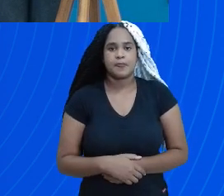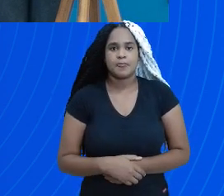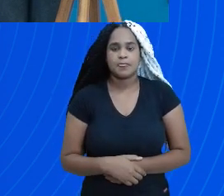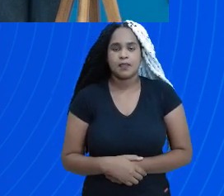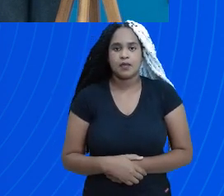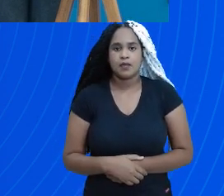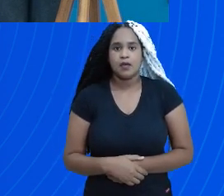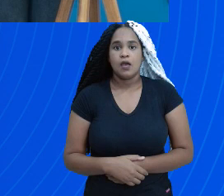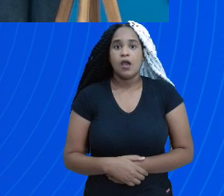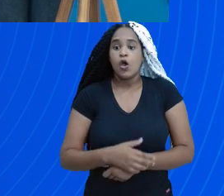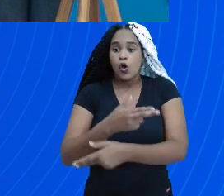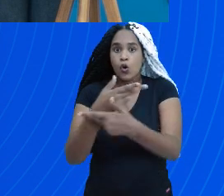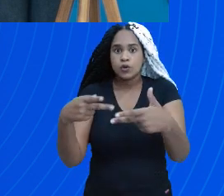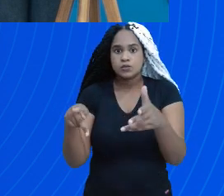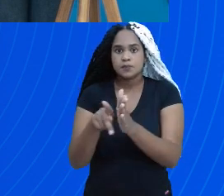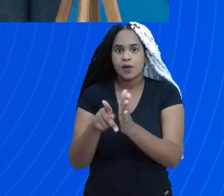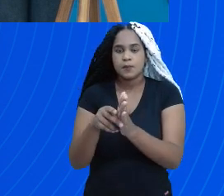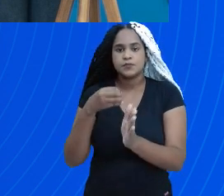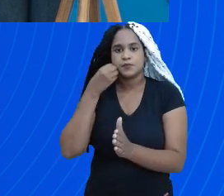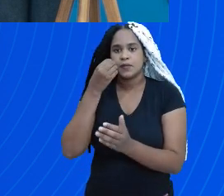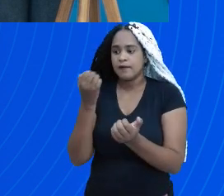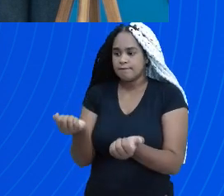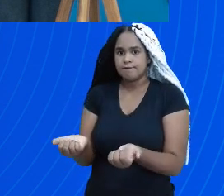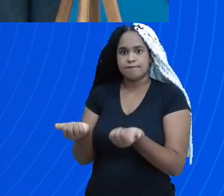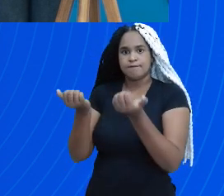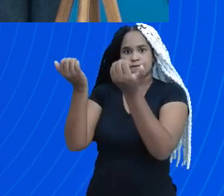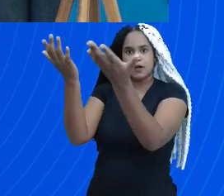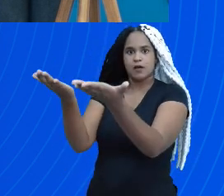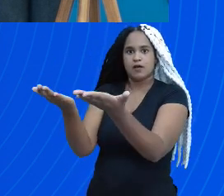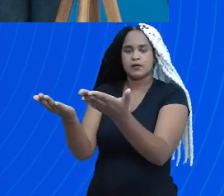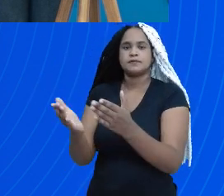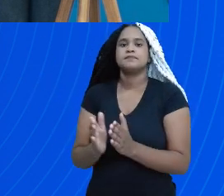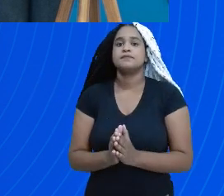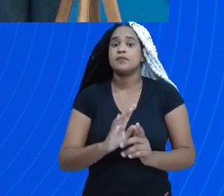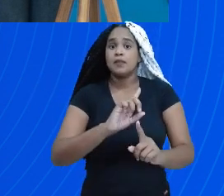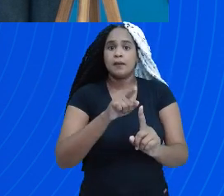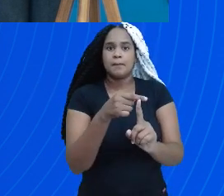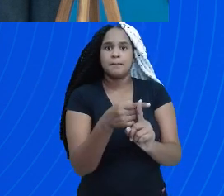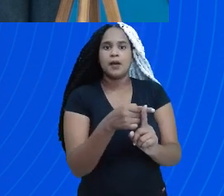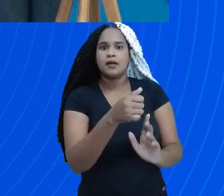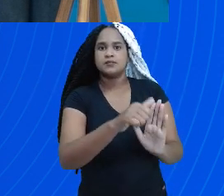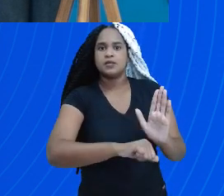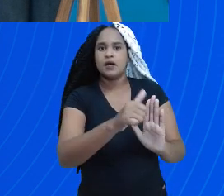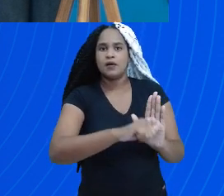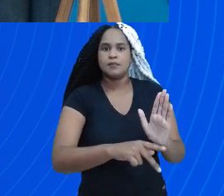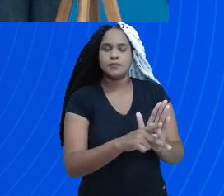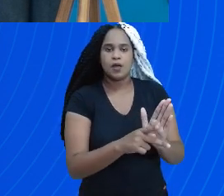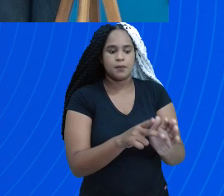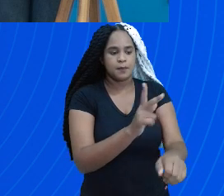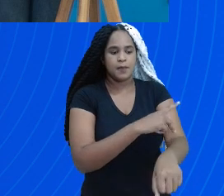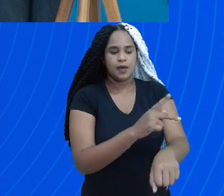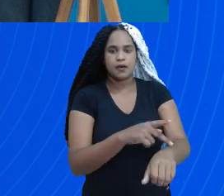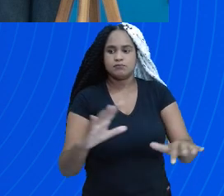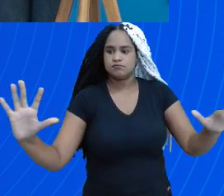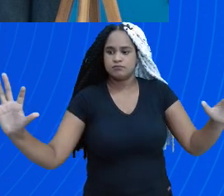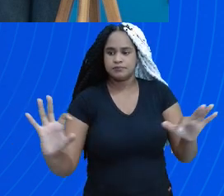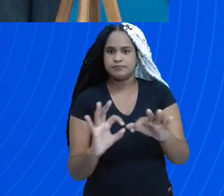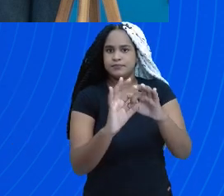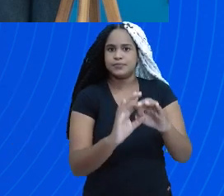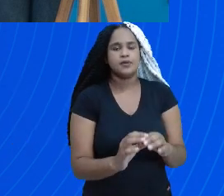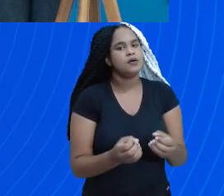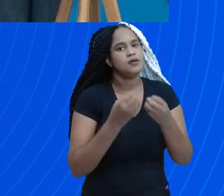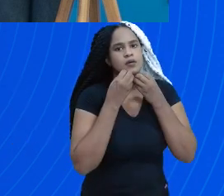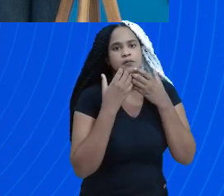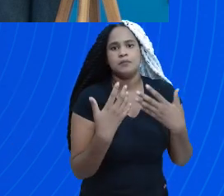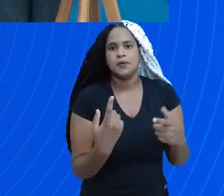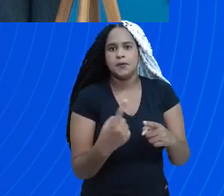experiências extra-escola, juntamente com as avaliações pedagógicas que são feitas no contexto escolar, fazem toda a diferença quando